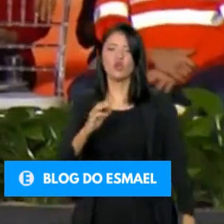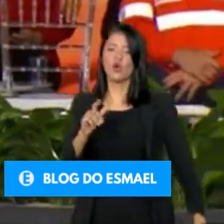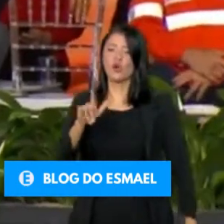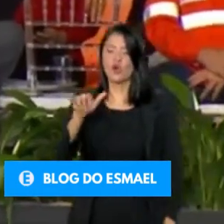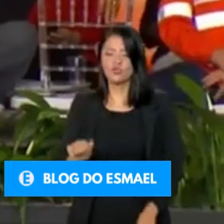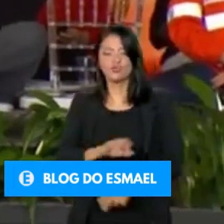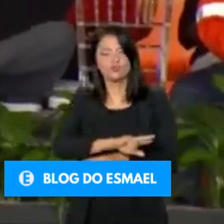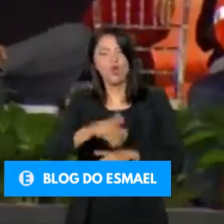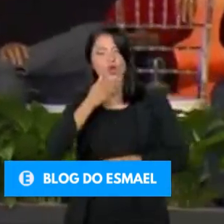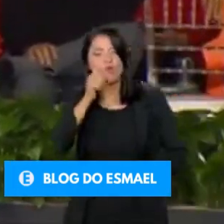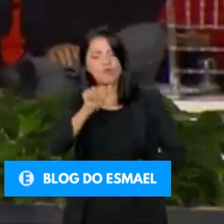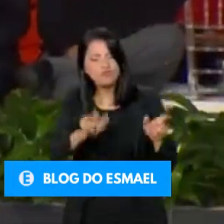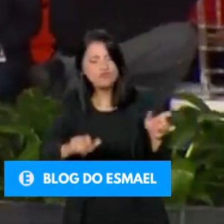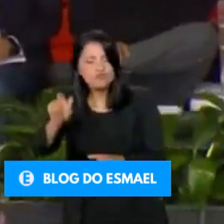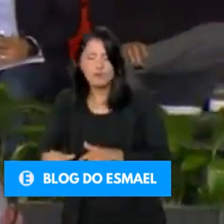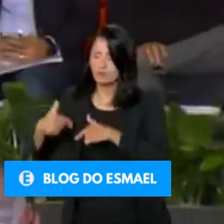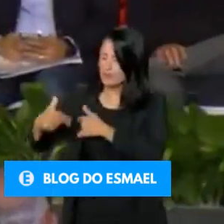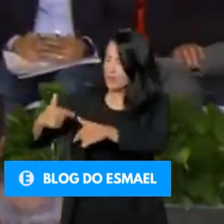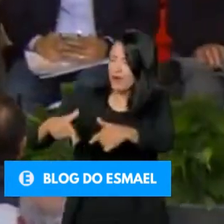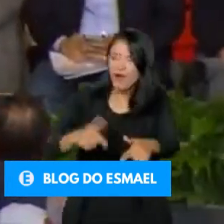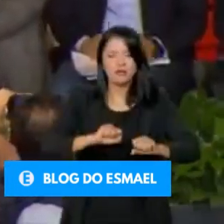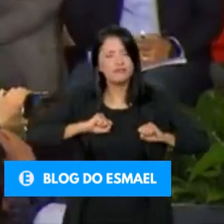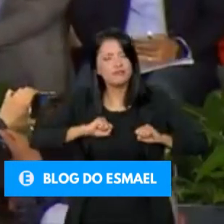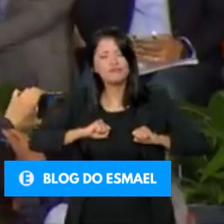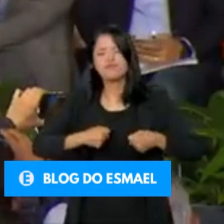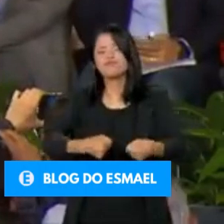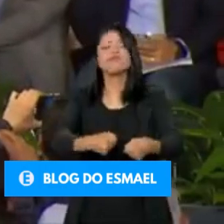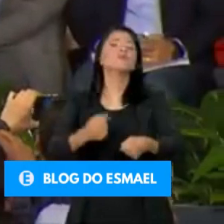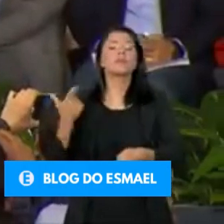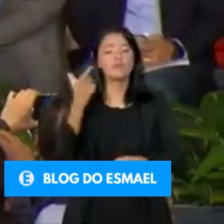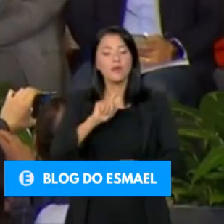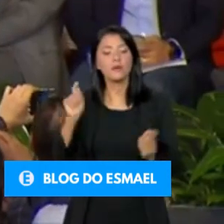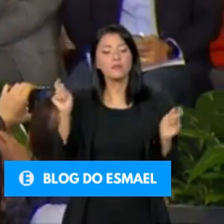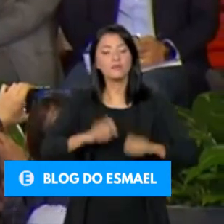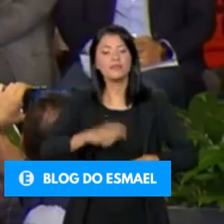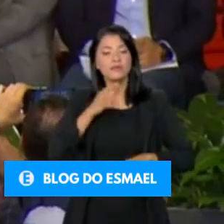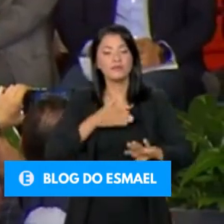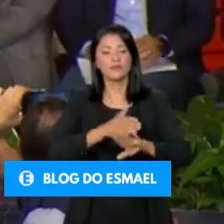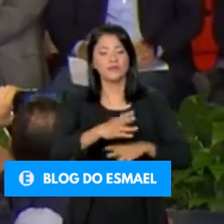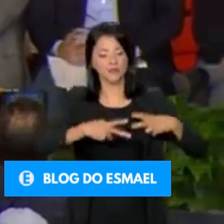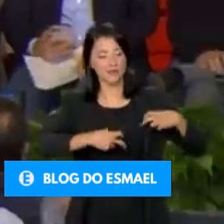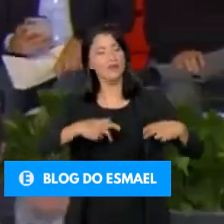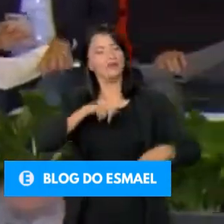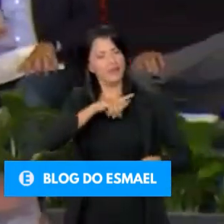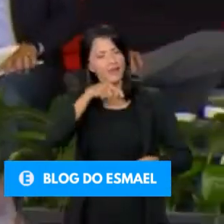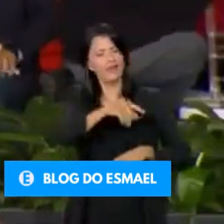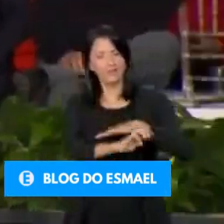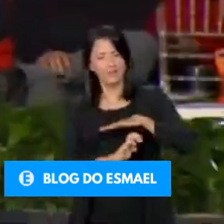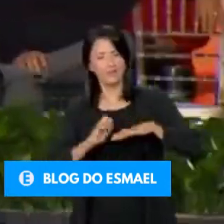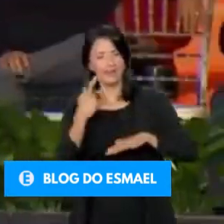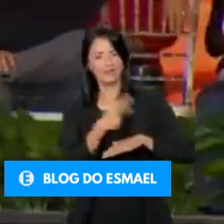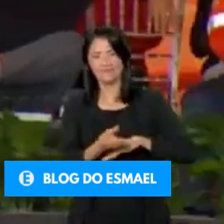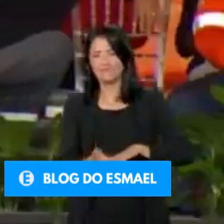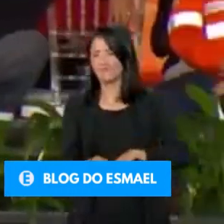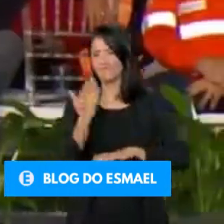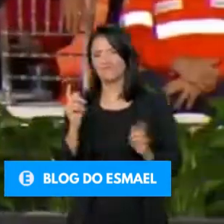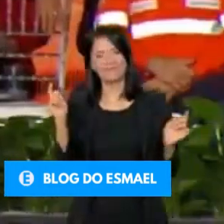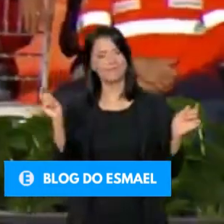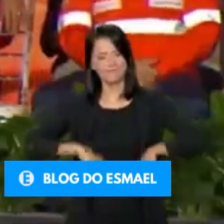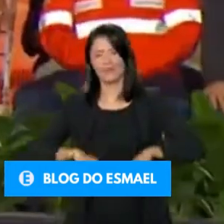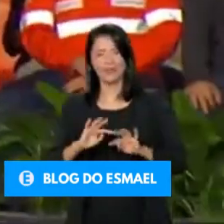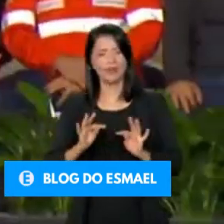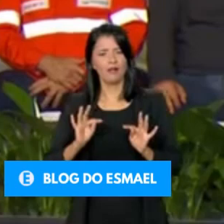de homens e mulheres que trabalharam incansavelmente para que a gente tivesse na Petrobras a empresa com maior